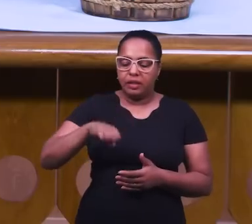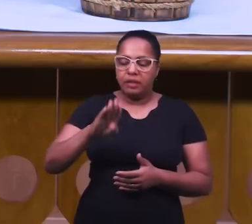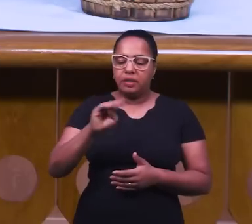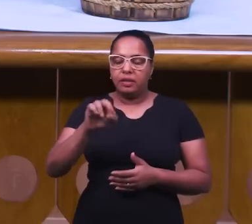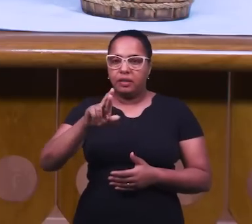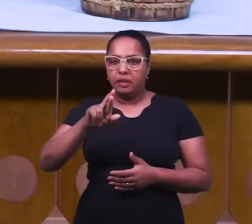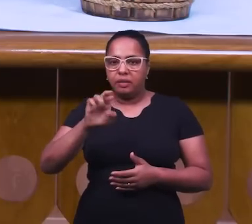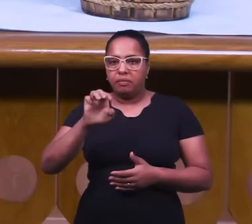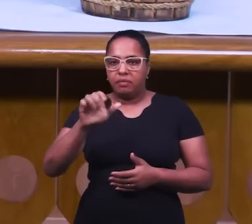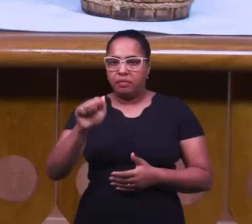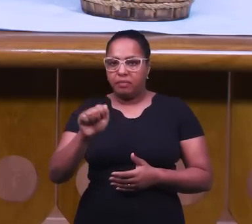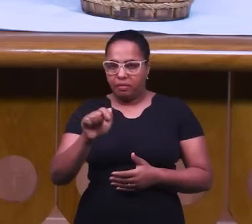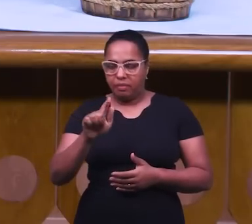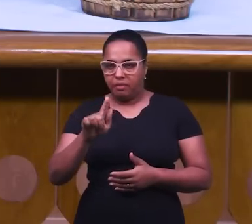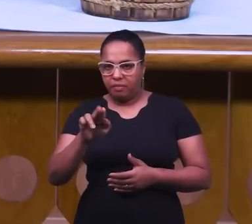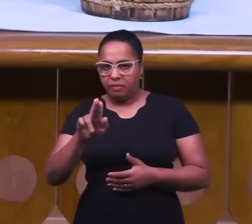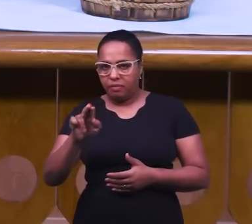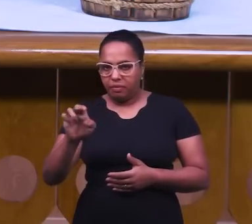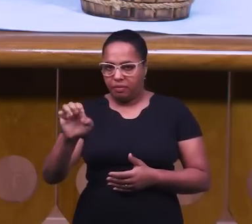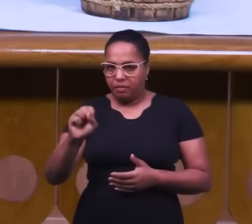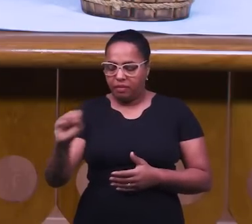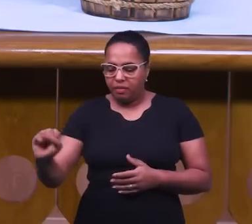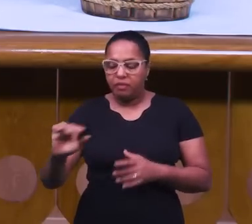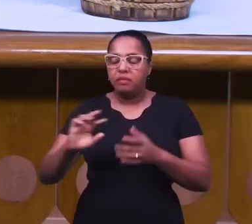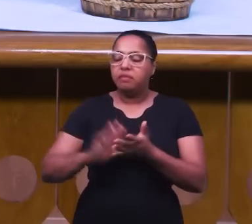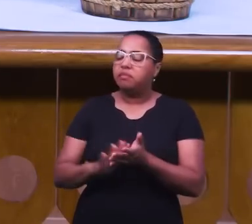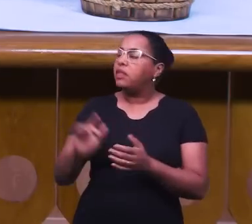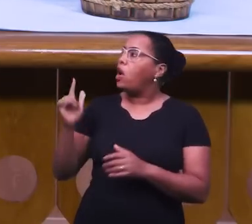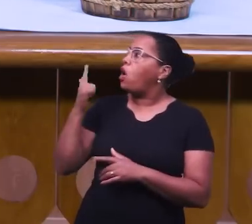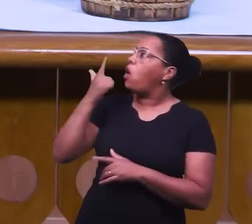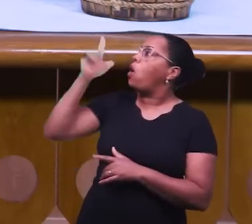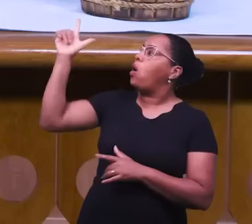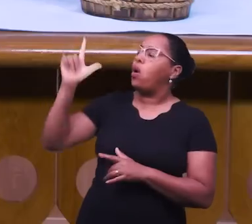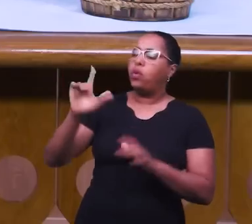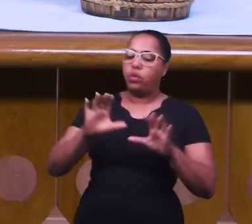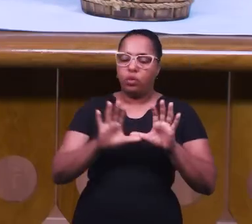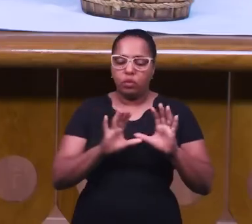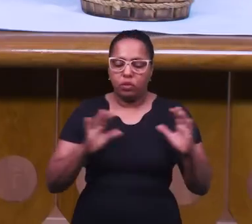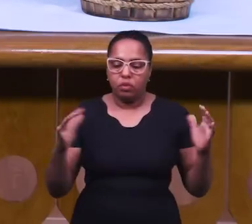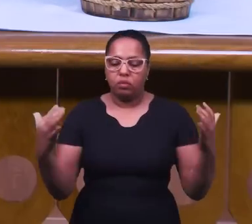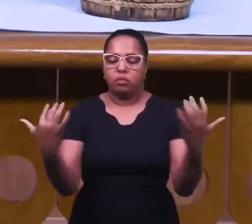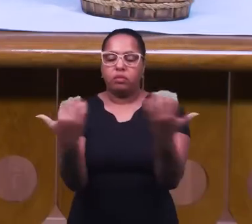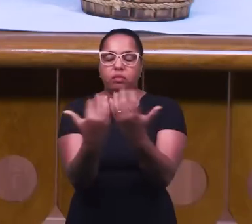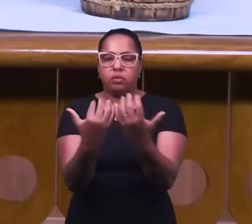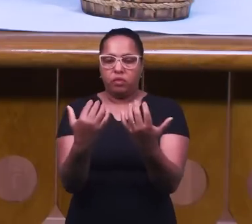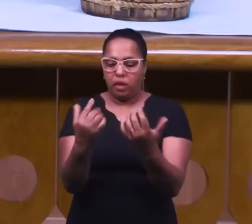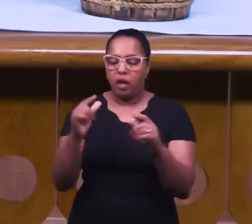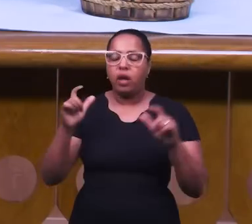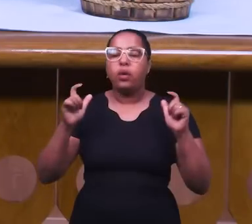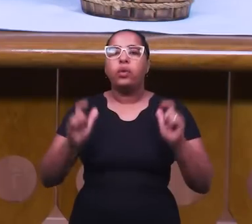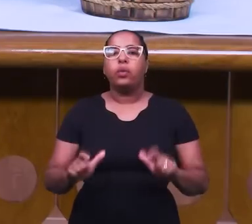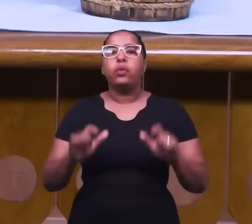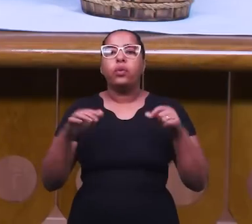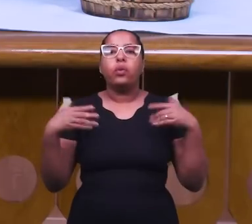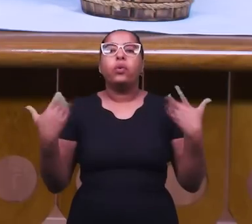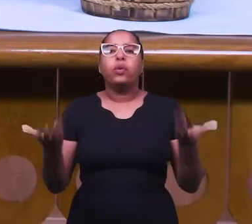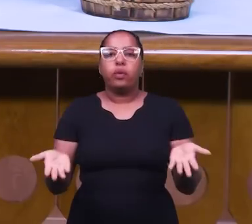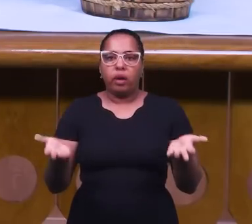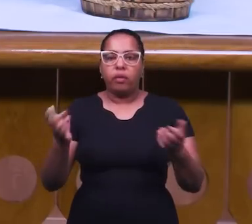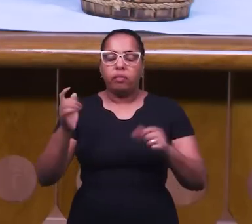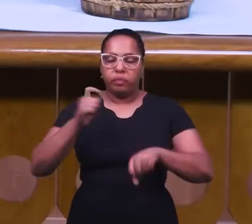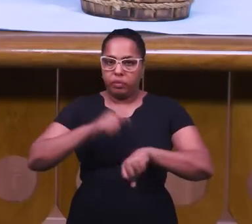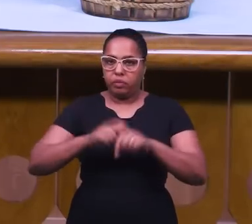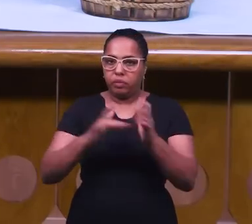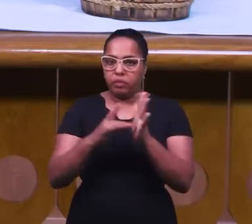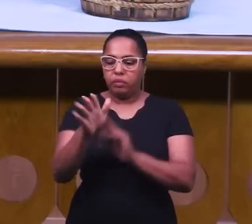é natural que isso é uma figura, porque nós estamos falando aqui de um outro lagar. Ou seja, aquele em que o Senhor Jesus,